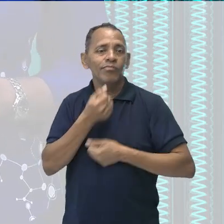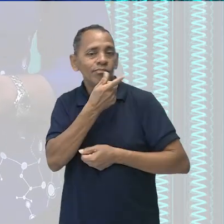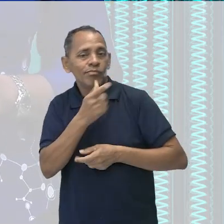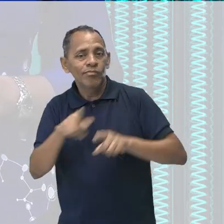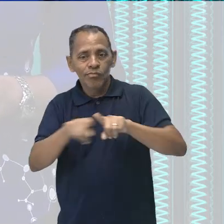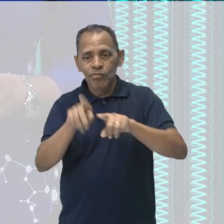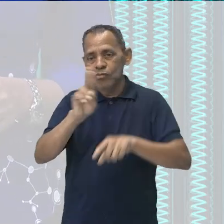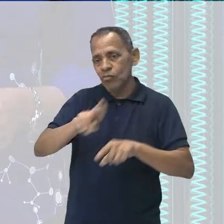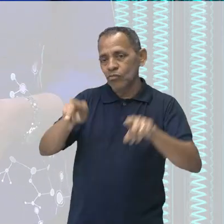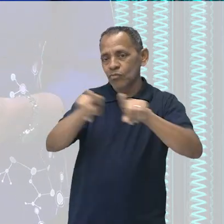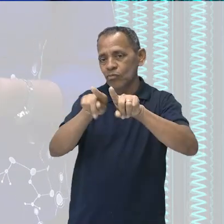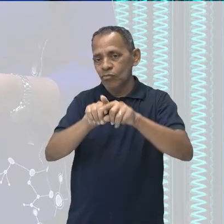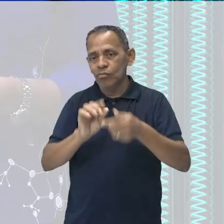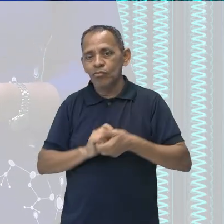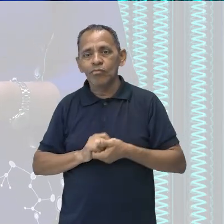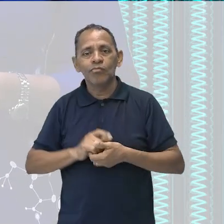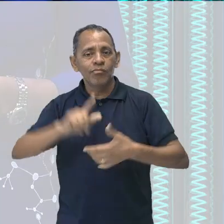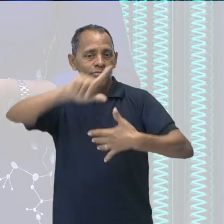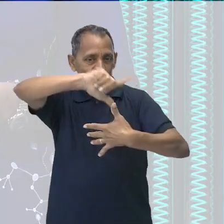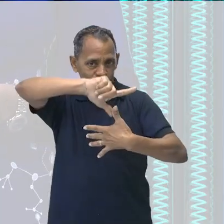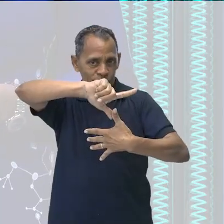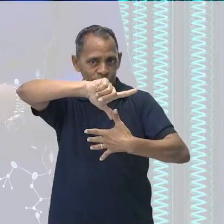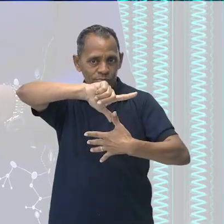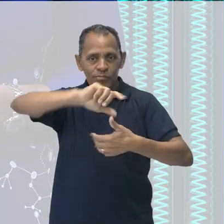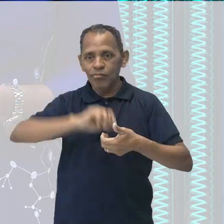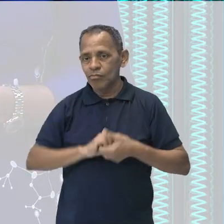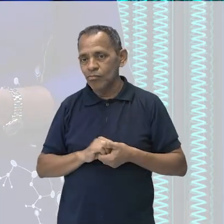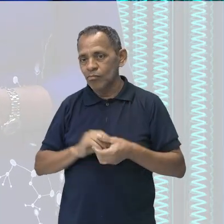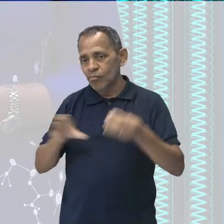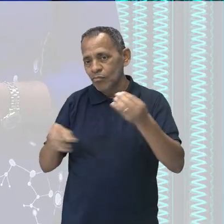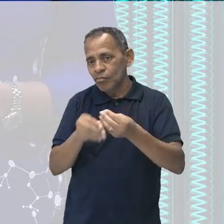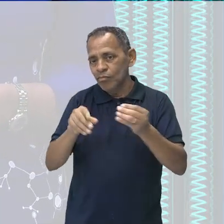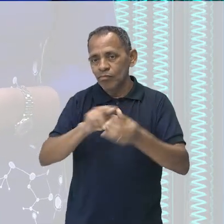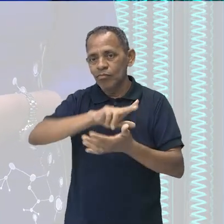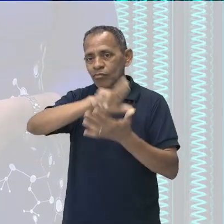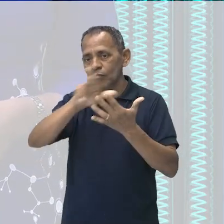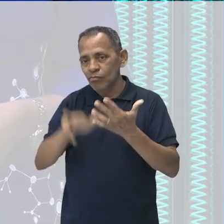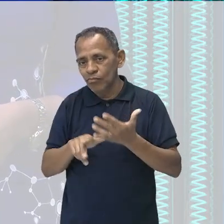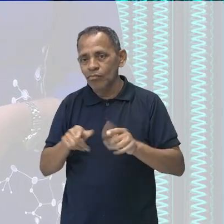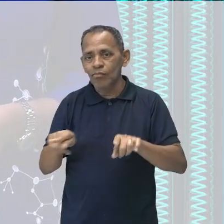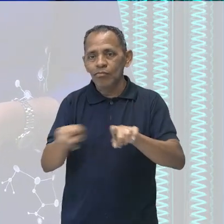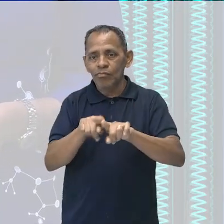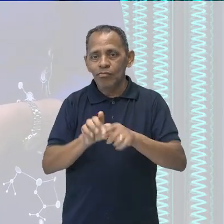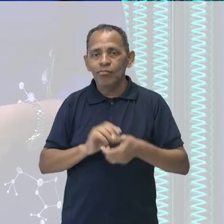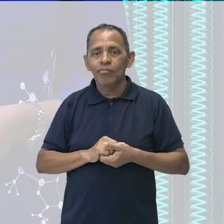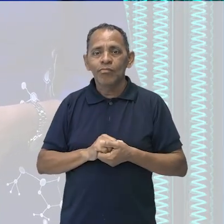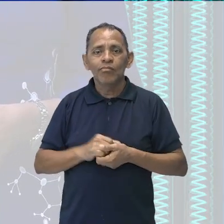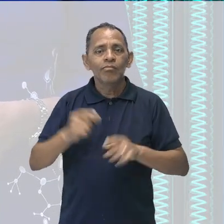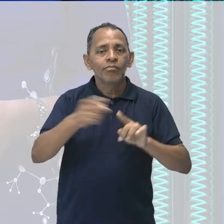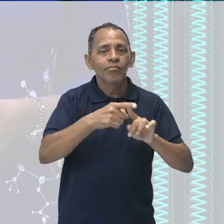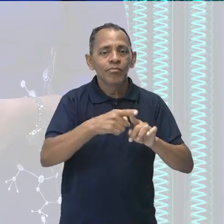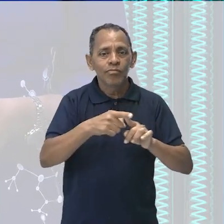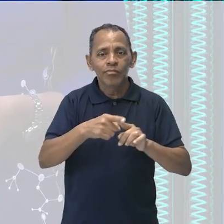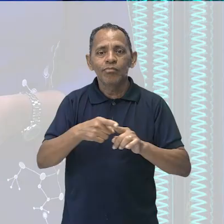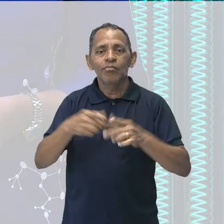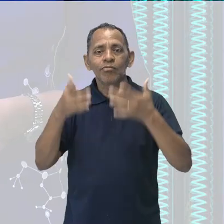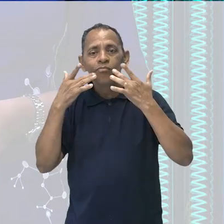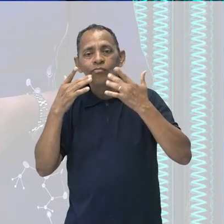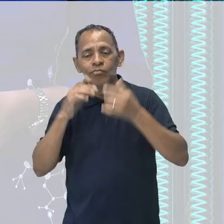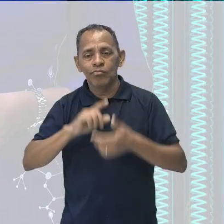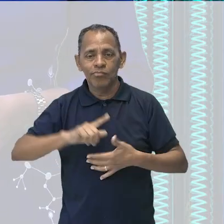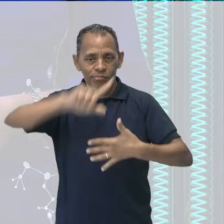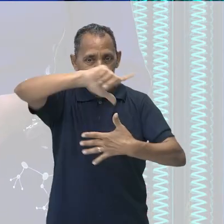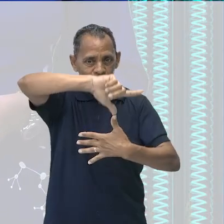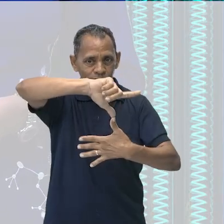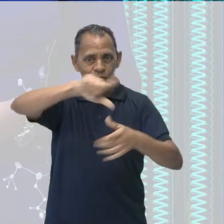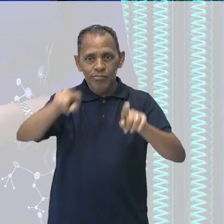coros. Vamos falar agora sobre teatro latino-americano, que inclui uma vasta gama de formas teatrais